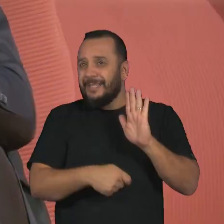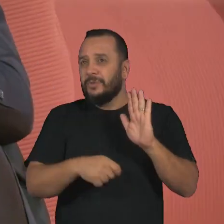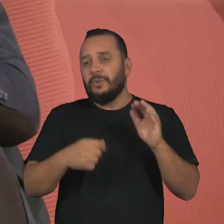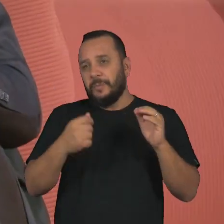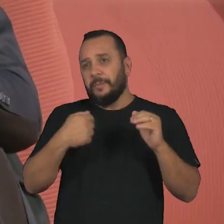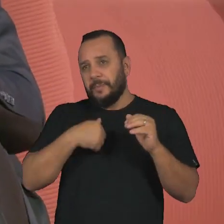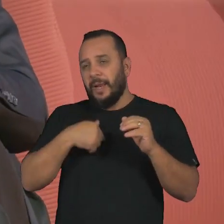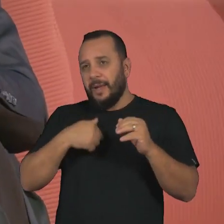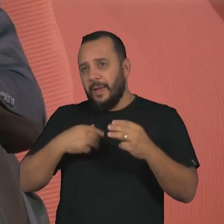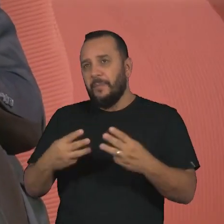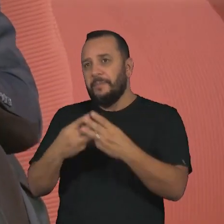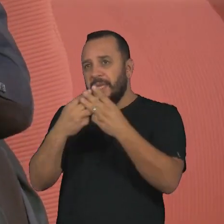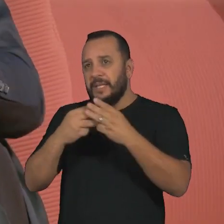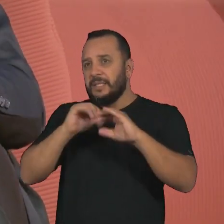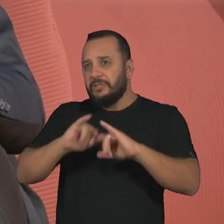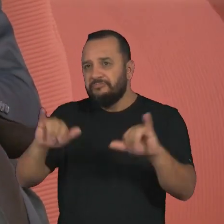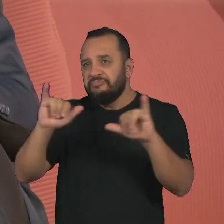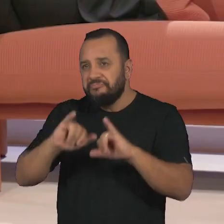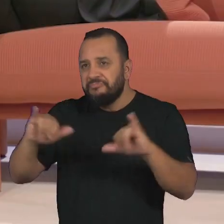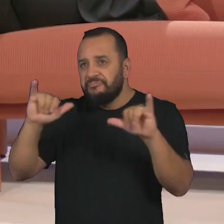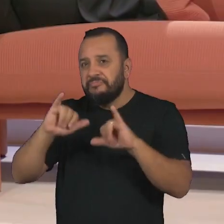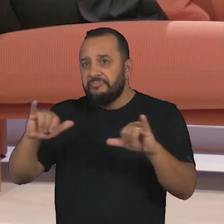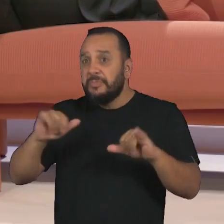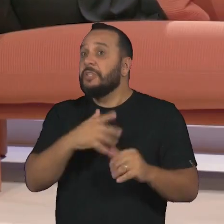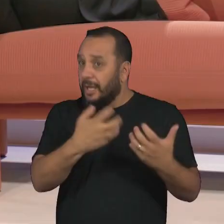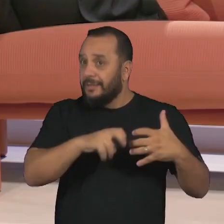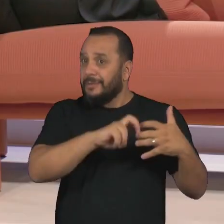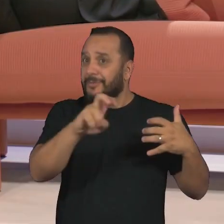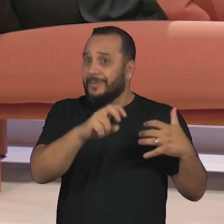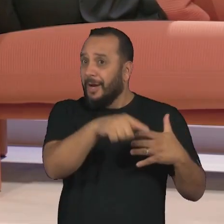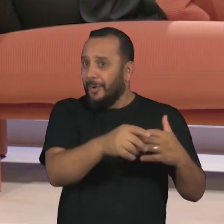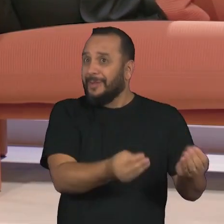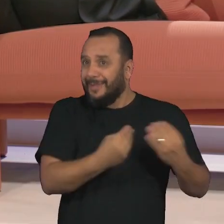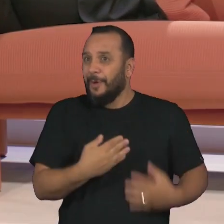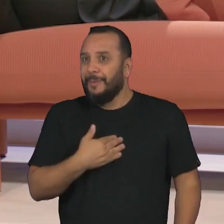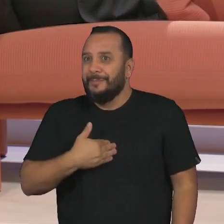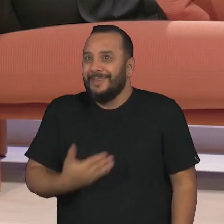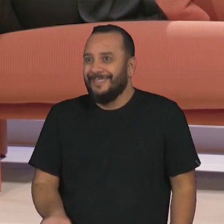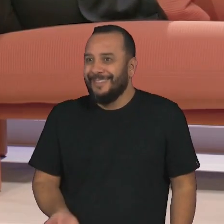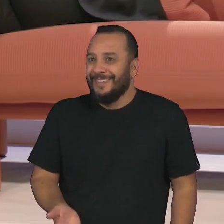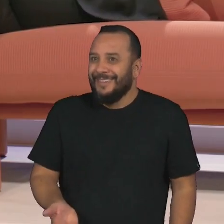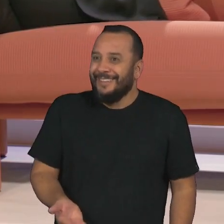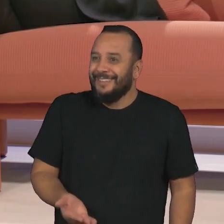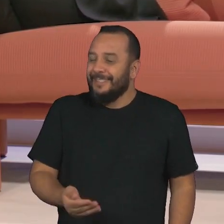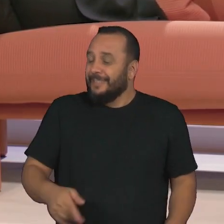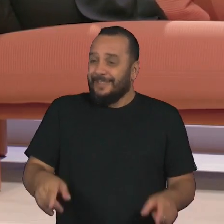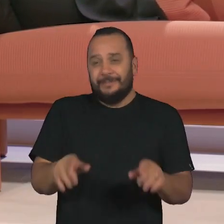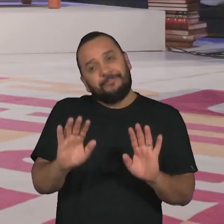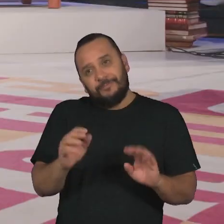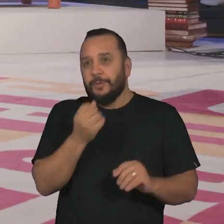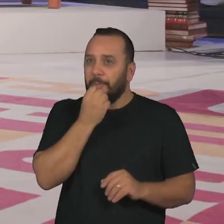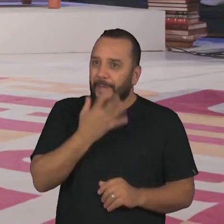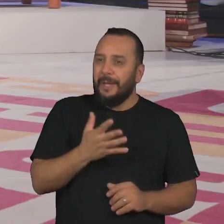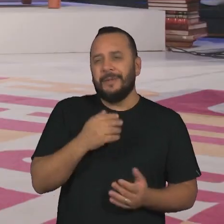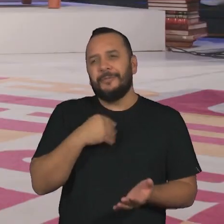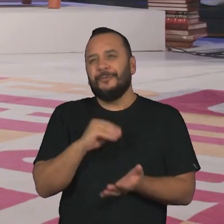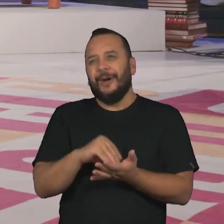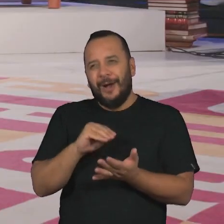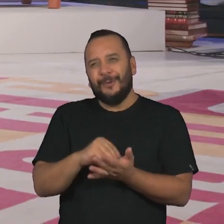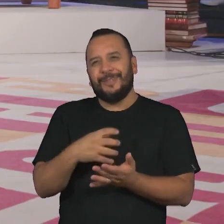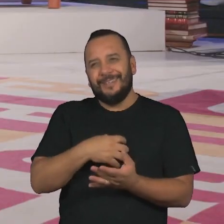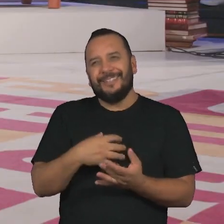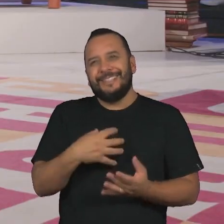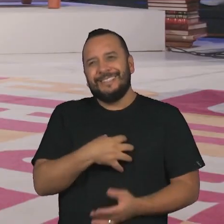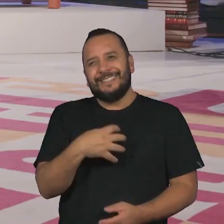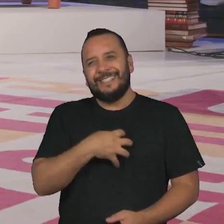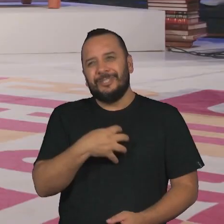Então, fantástico, né? Fantástico. Agora, e tudo claro, bem. Tudo bem. Agora, claro, não tem aquela alma, né? Que a gente chama de alma. Então, as